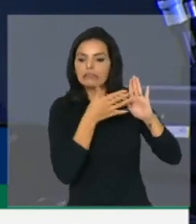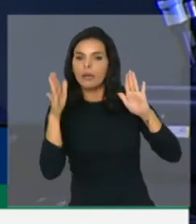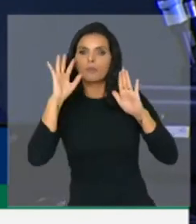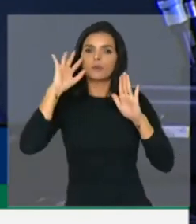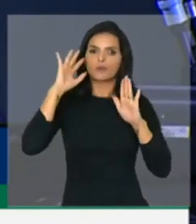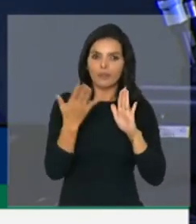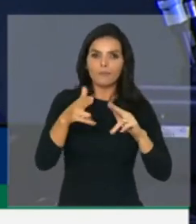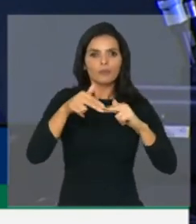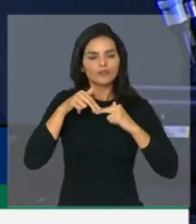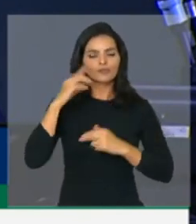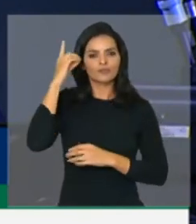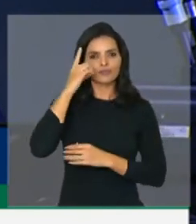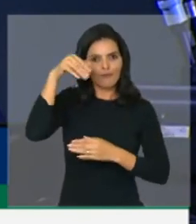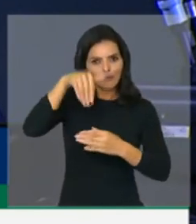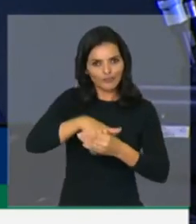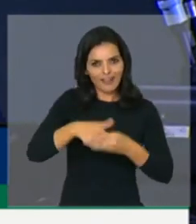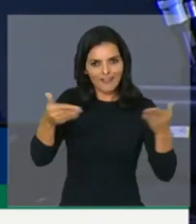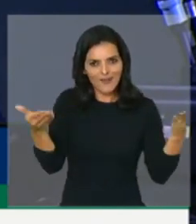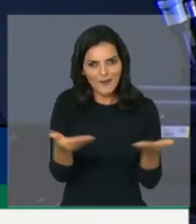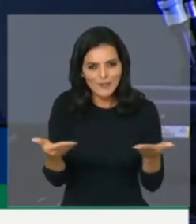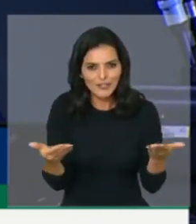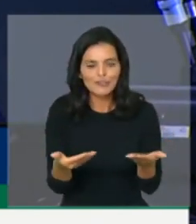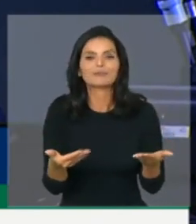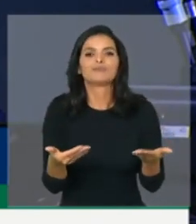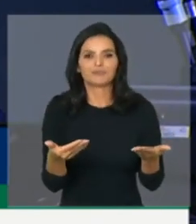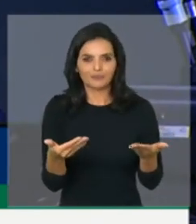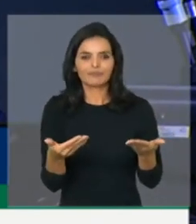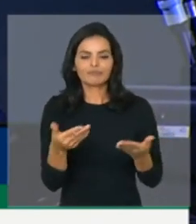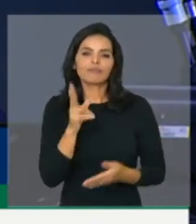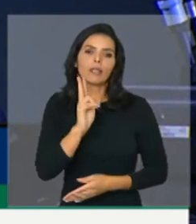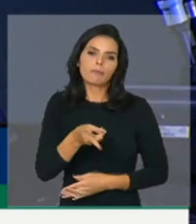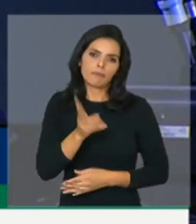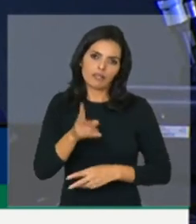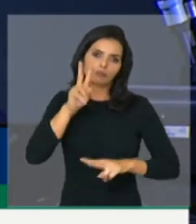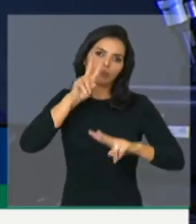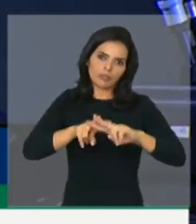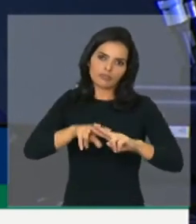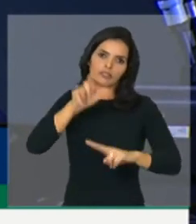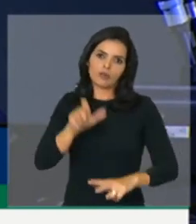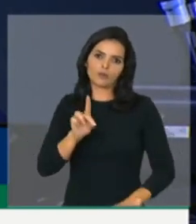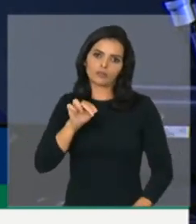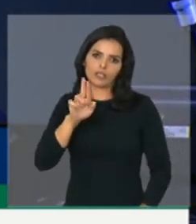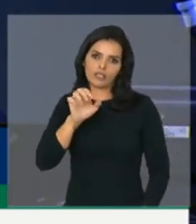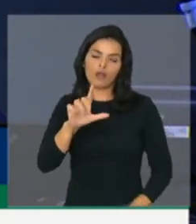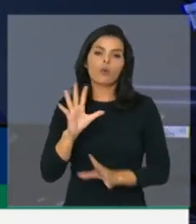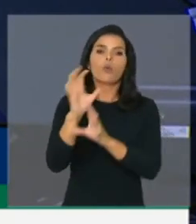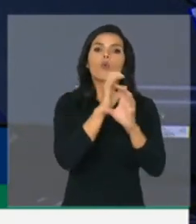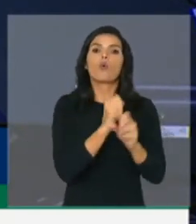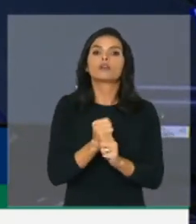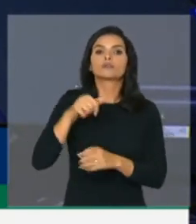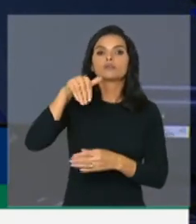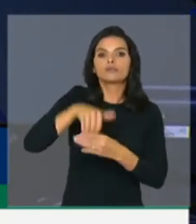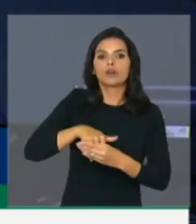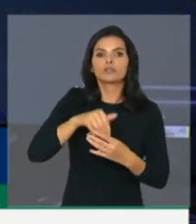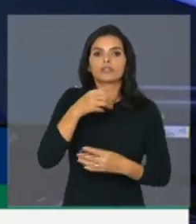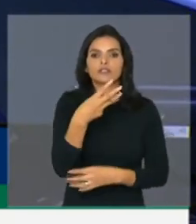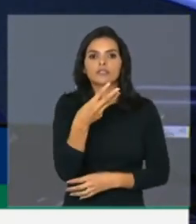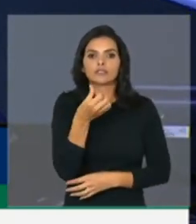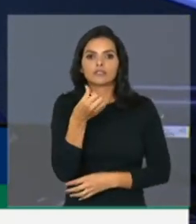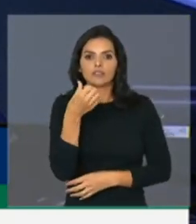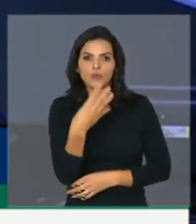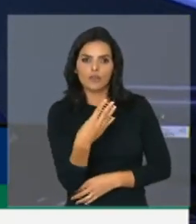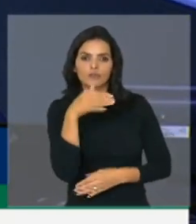os deputados concluíram essa votação hoje com a manutenção da prisão. Foram 364 votos